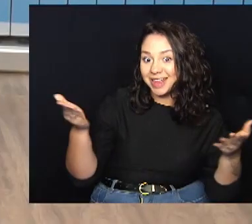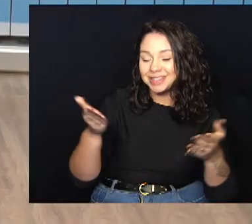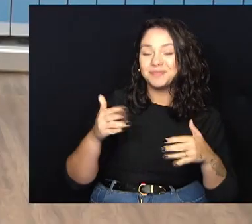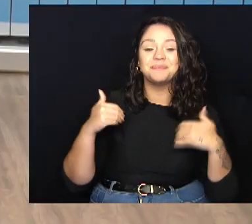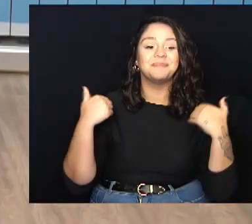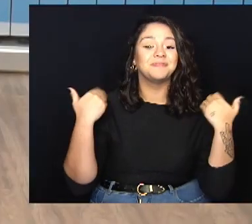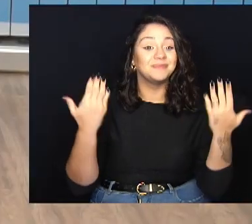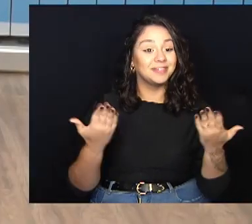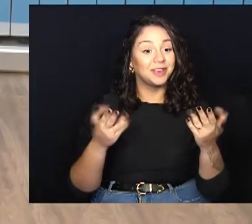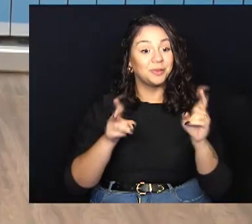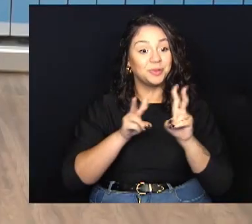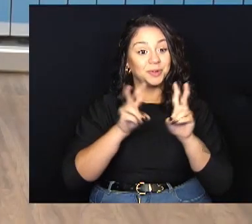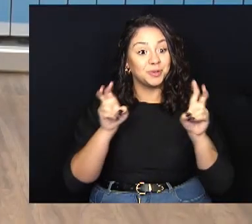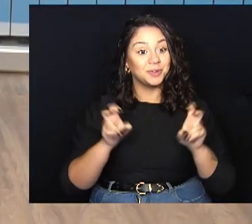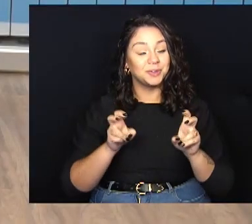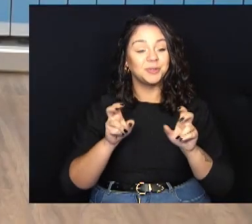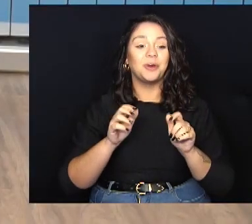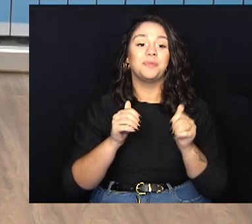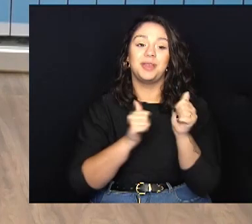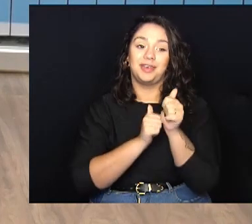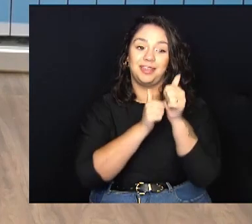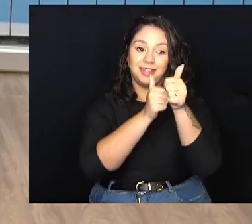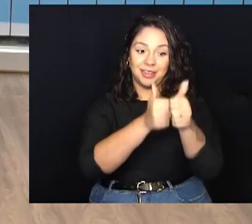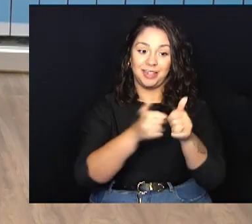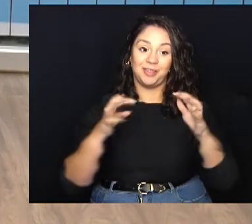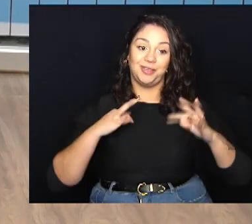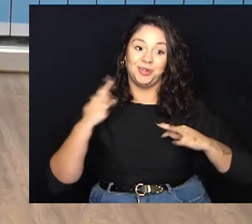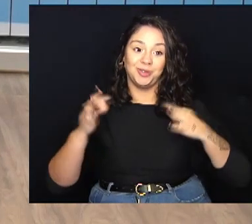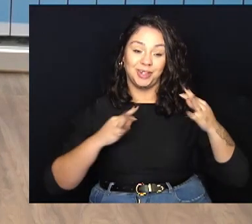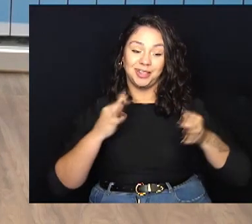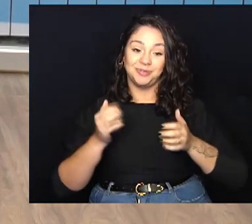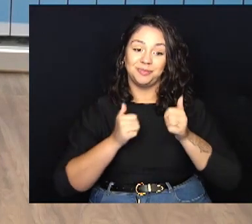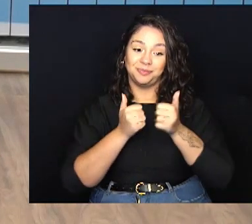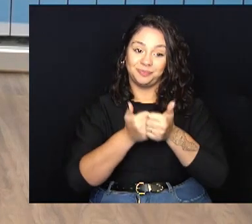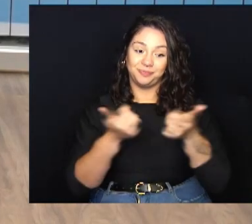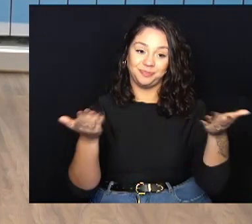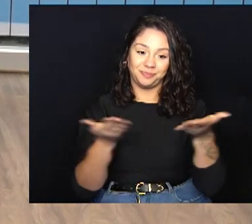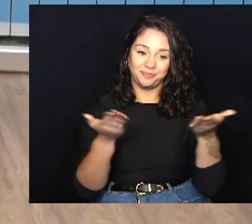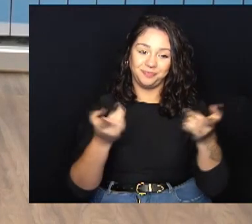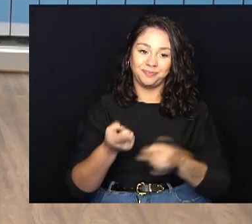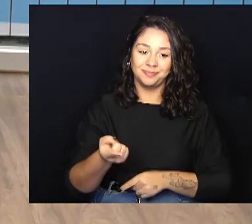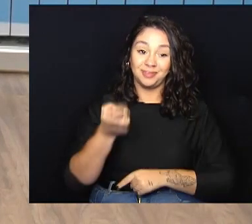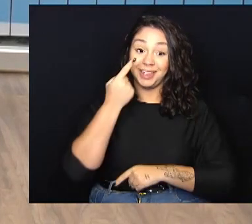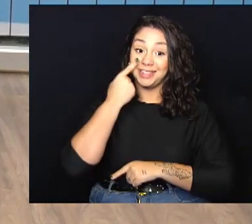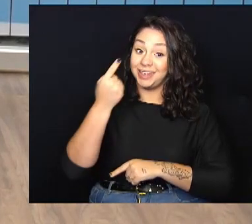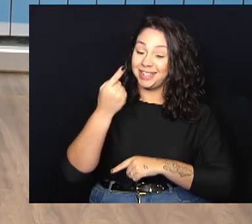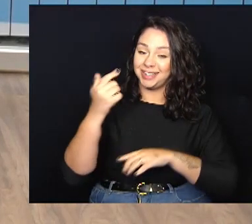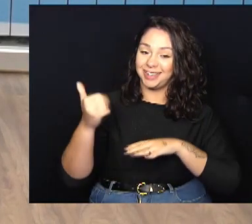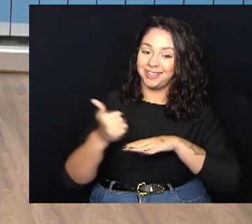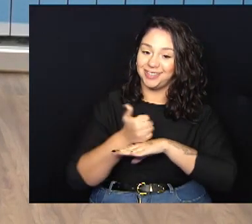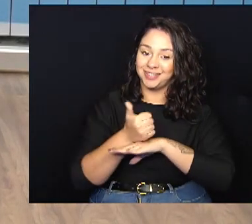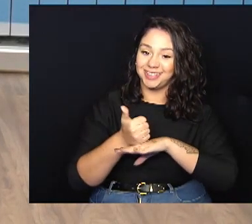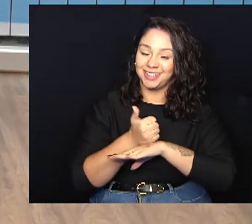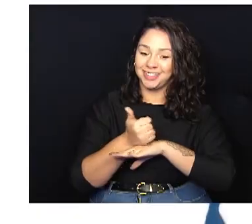sobre o guia de turismo acompanha a partir de agora se liga na profissão